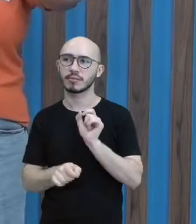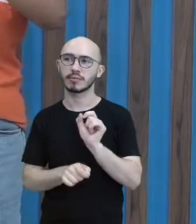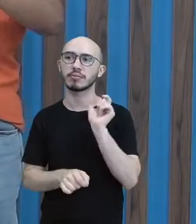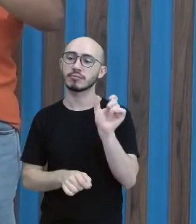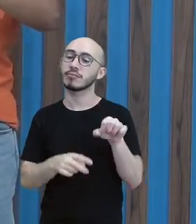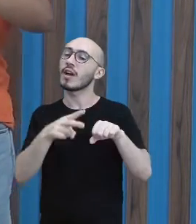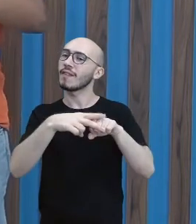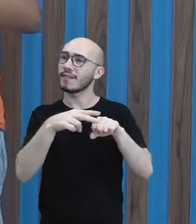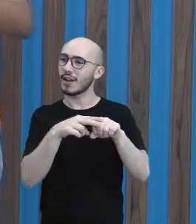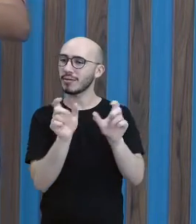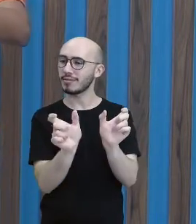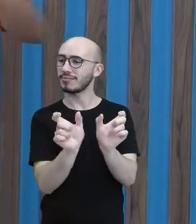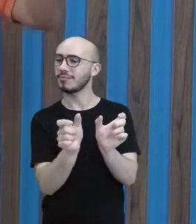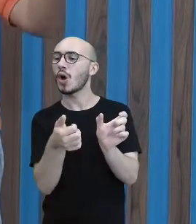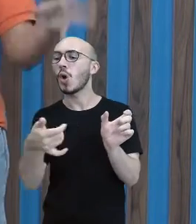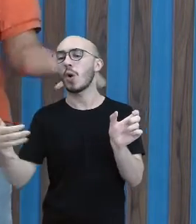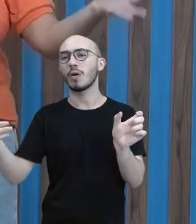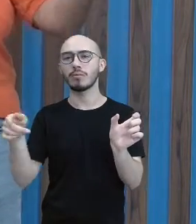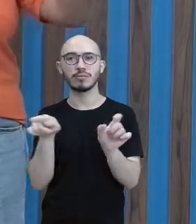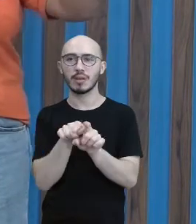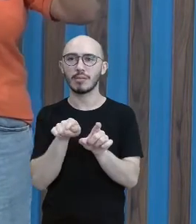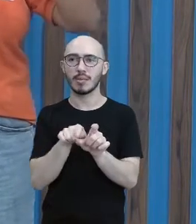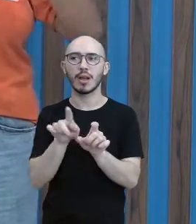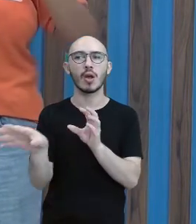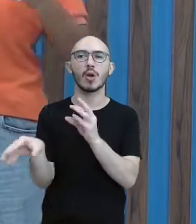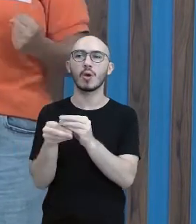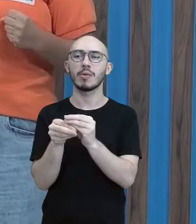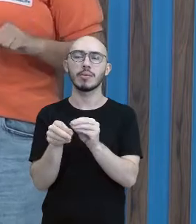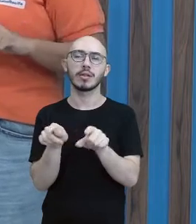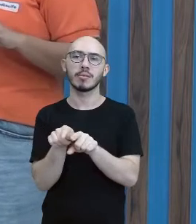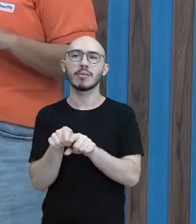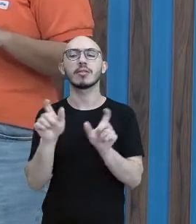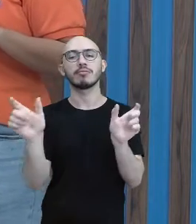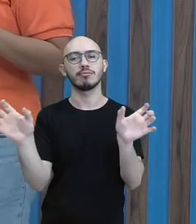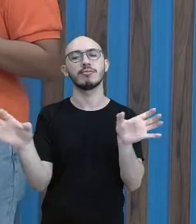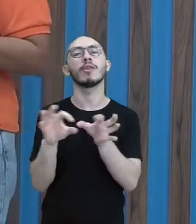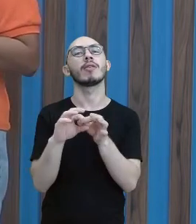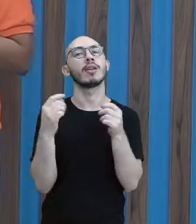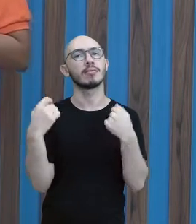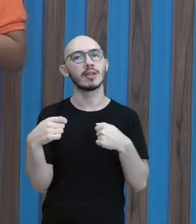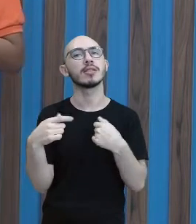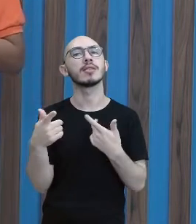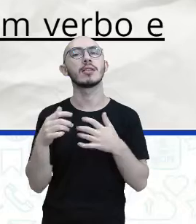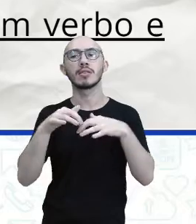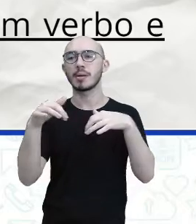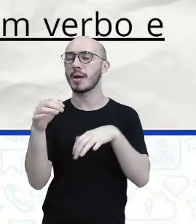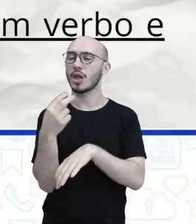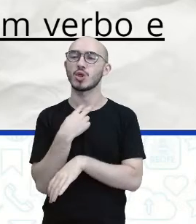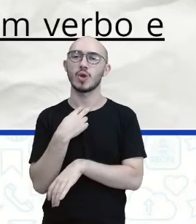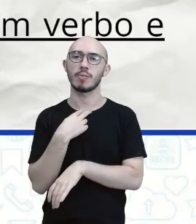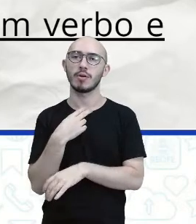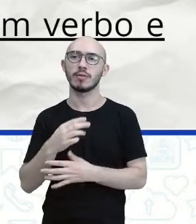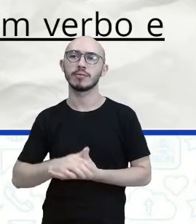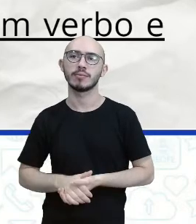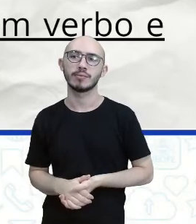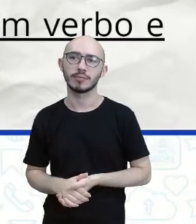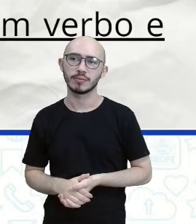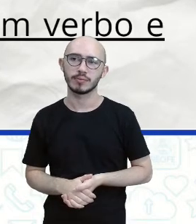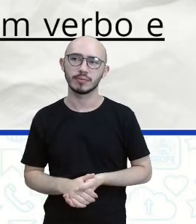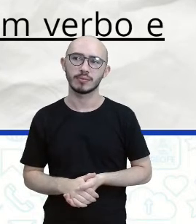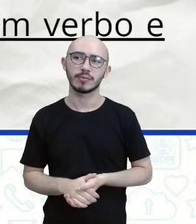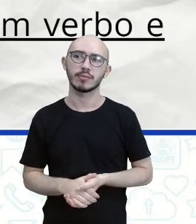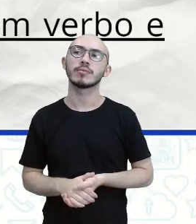separo o verbo dos seus objetos, porque são termos relacionados. Então, ó, não se separa por vírgula, sujeito, predicado, nem